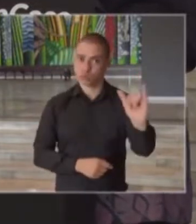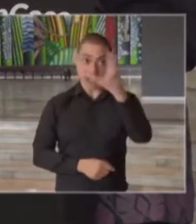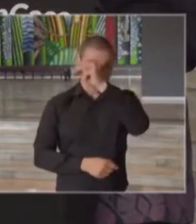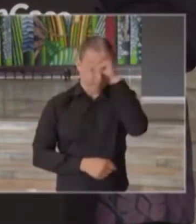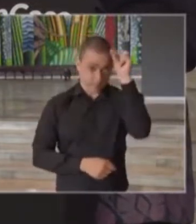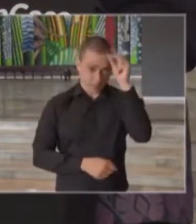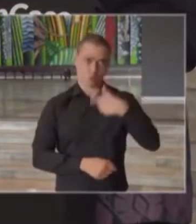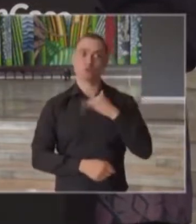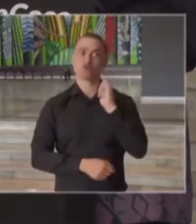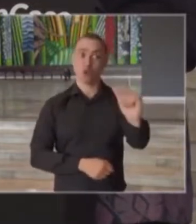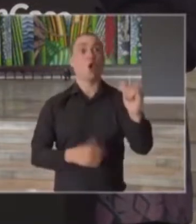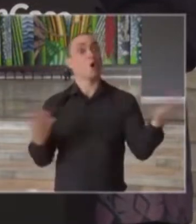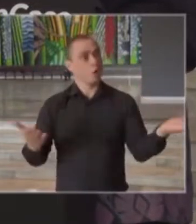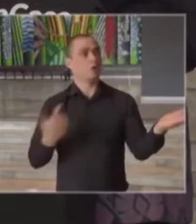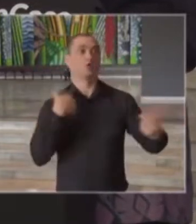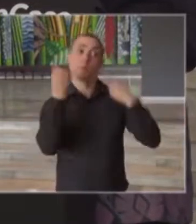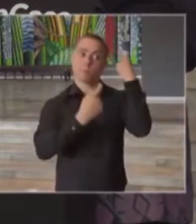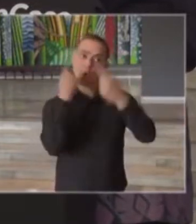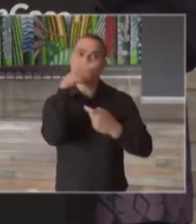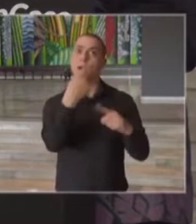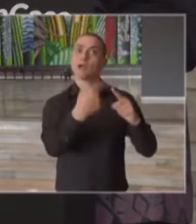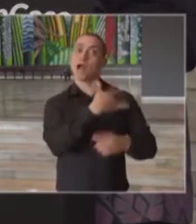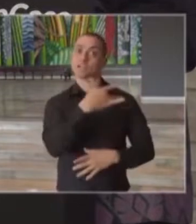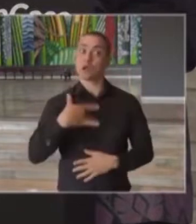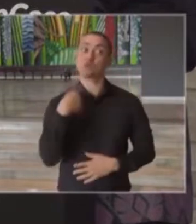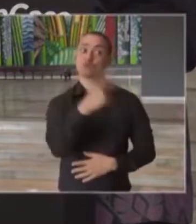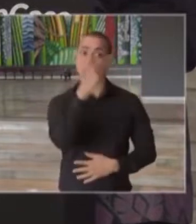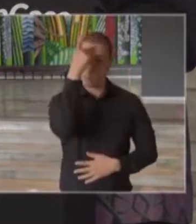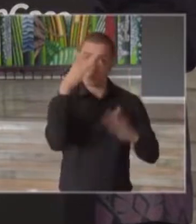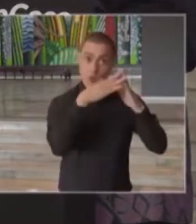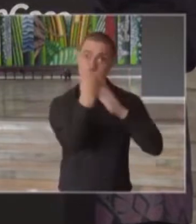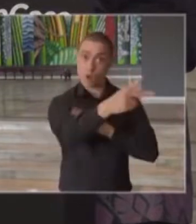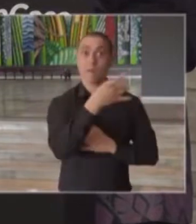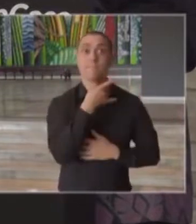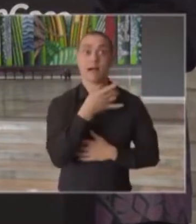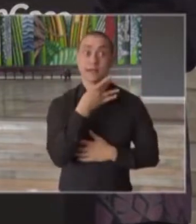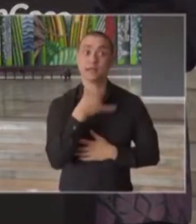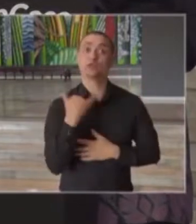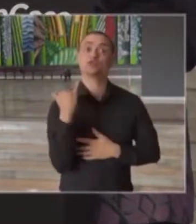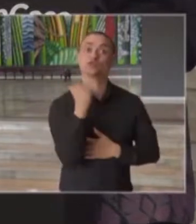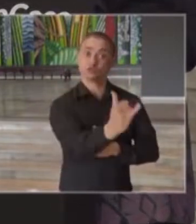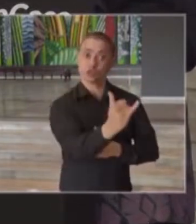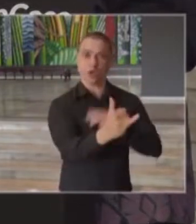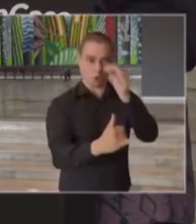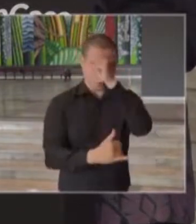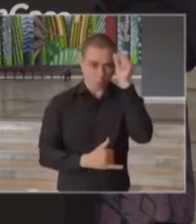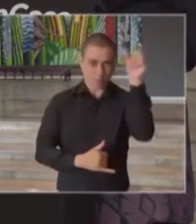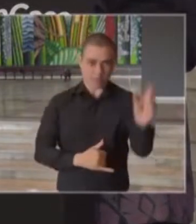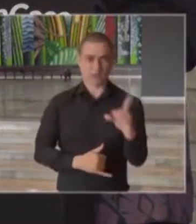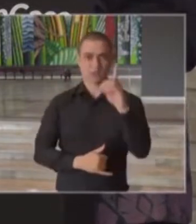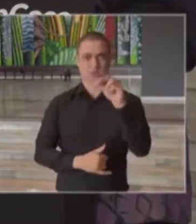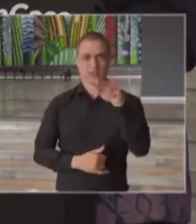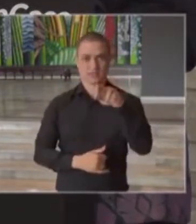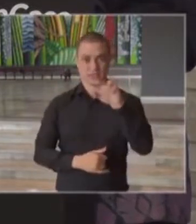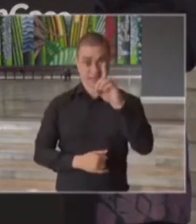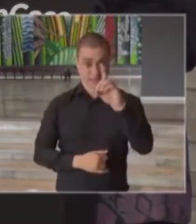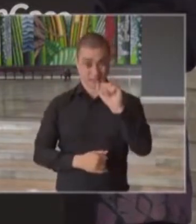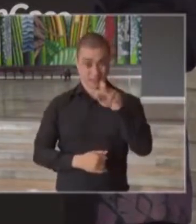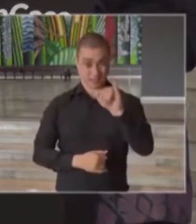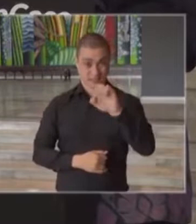prefeitura com preocupação referente à saúde pública das pessoas de Marília. O prefeito Daniel Alonso